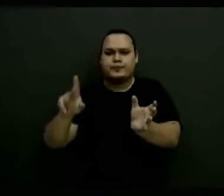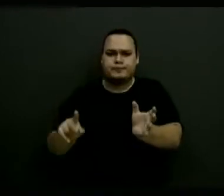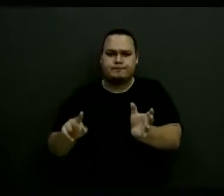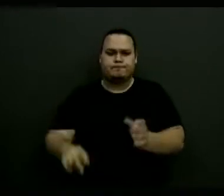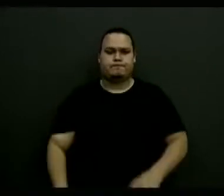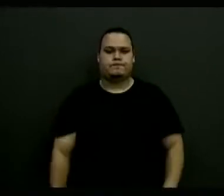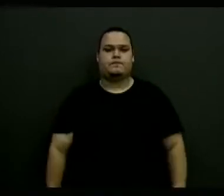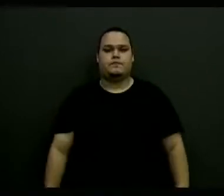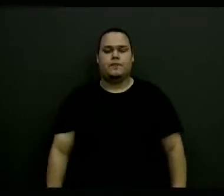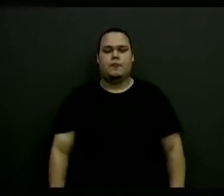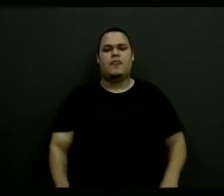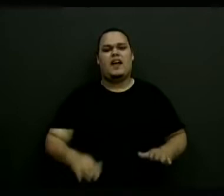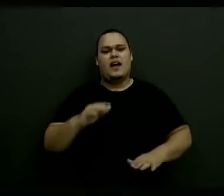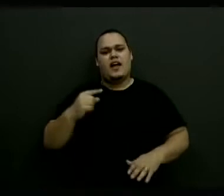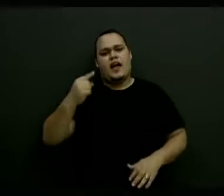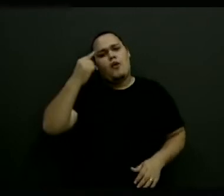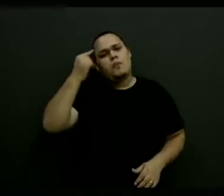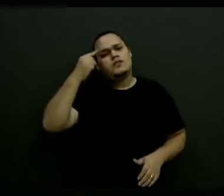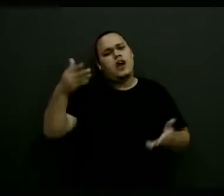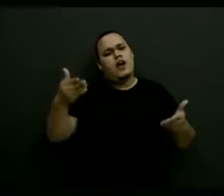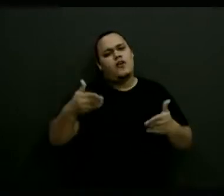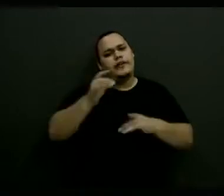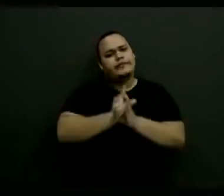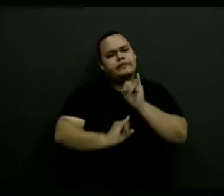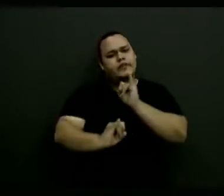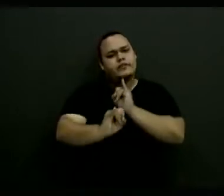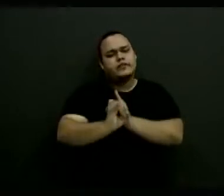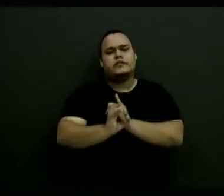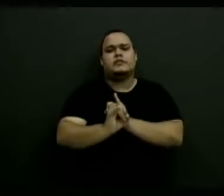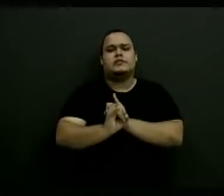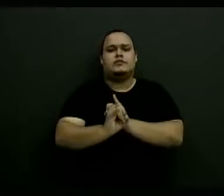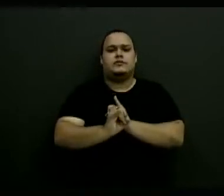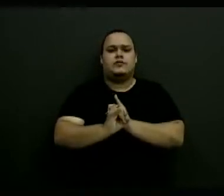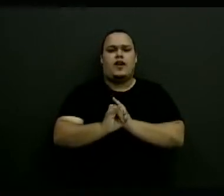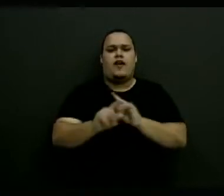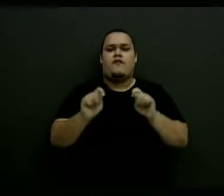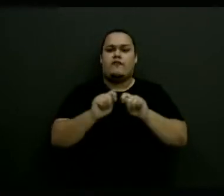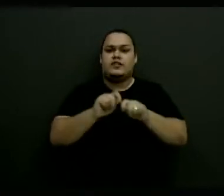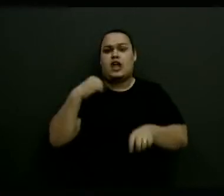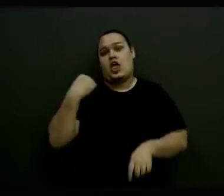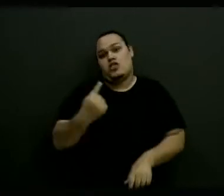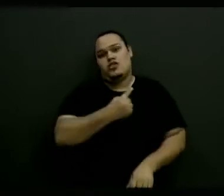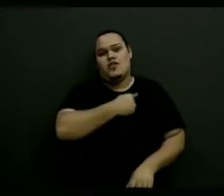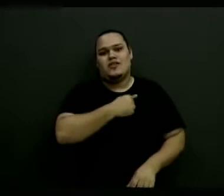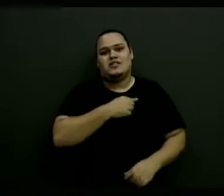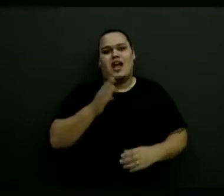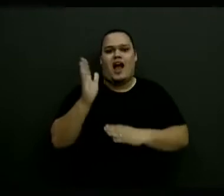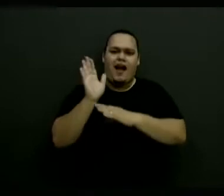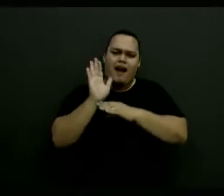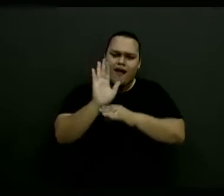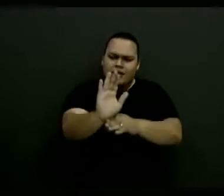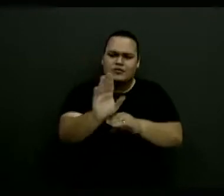Eu penso que as redes sociais têm um papel básico para todos nós.